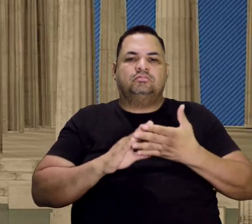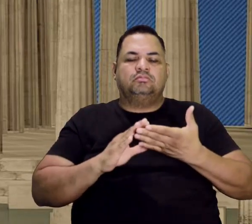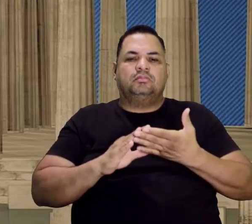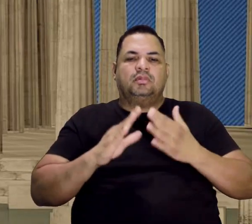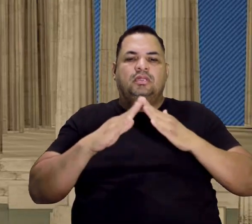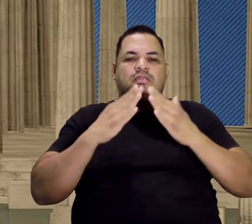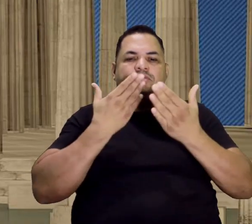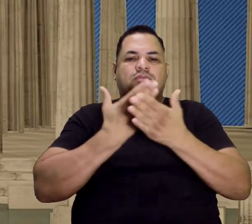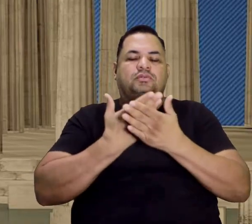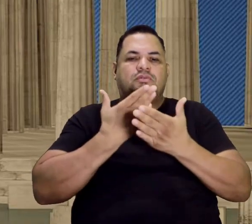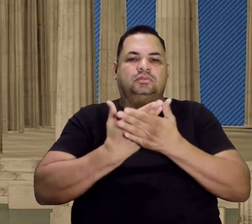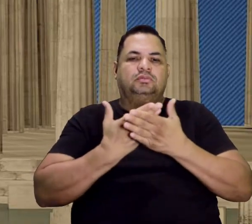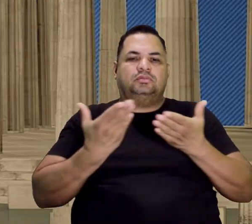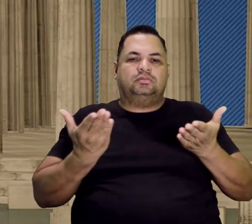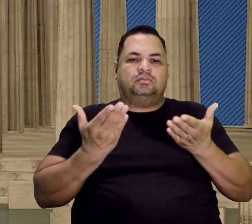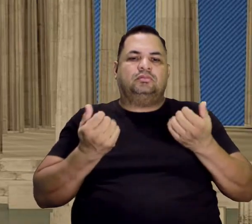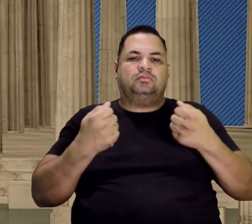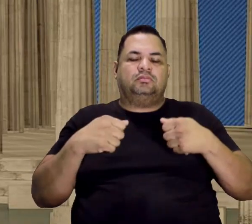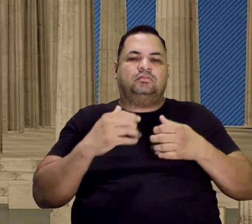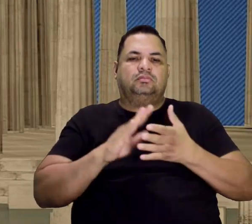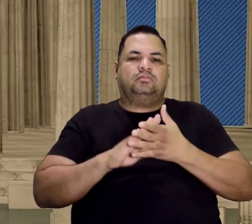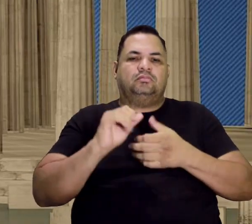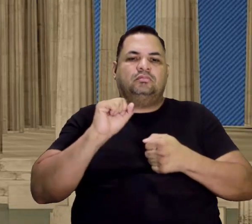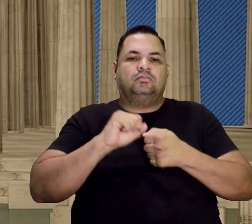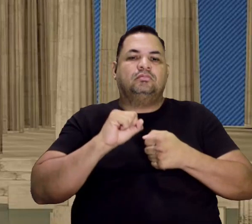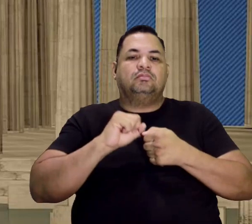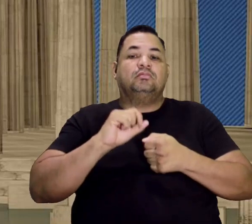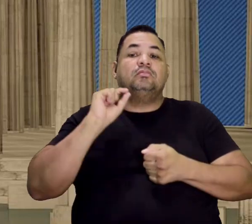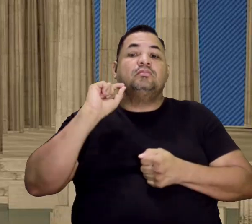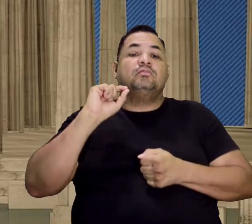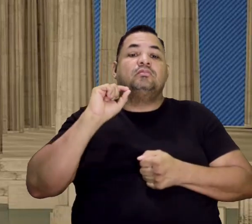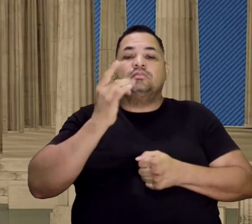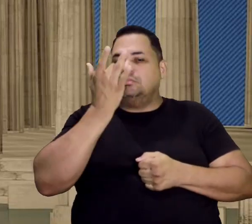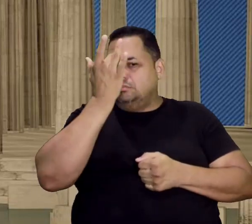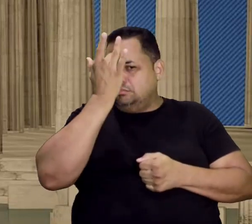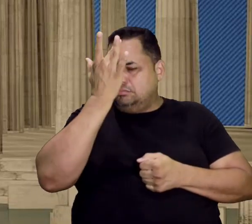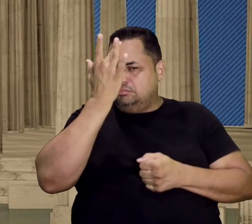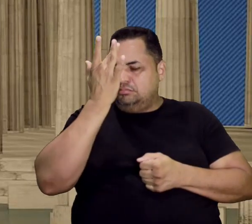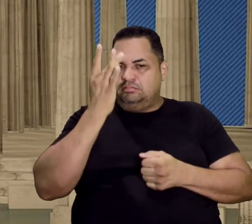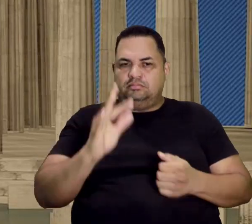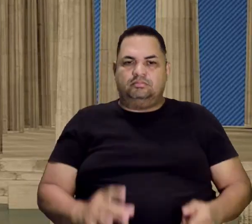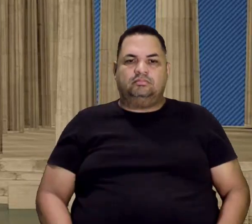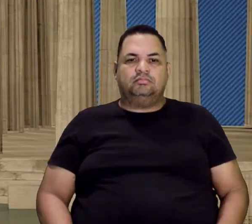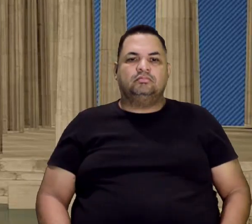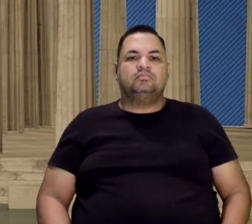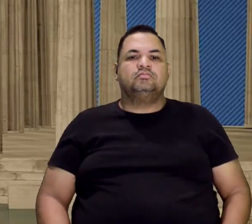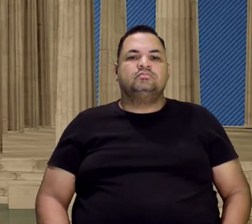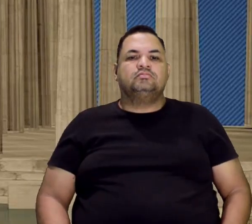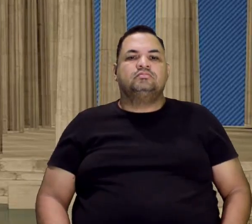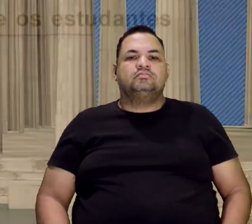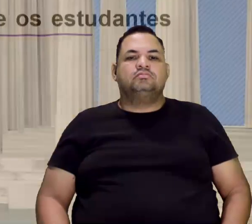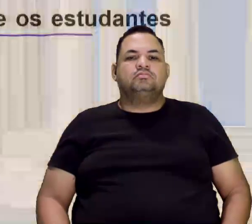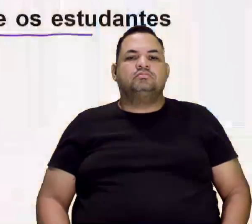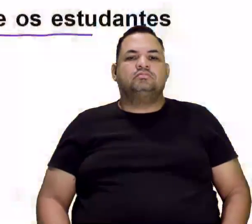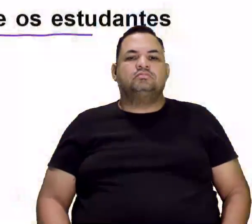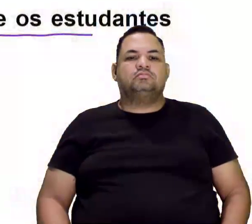sua escola, pode-se dizer que vocês fizeram o quê? Tá fácil. Vocês fizeram, olha